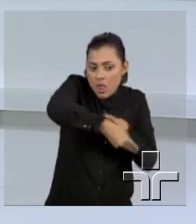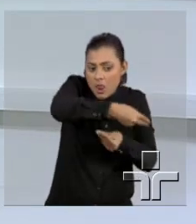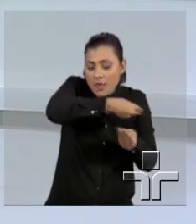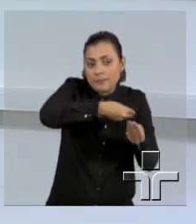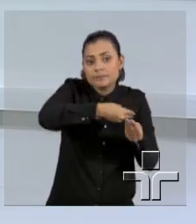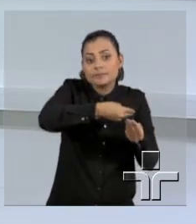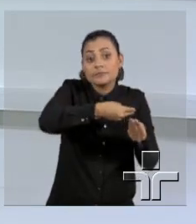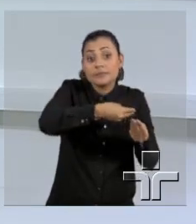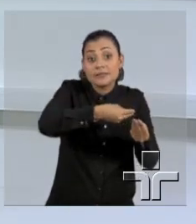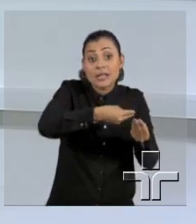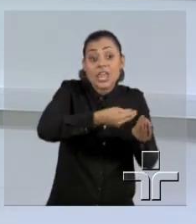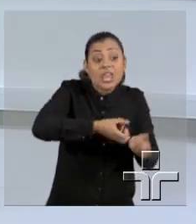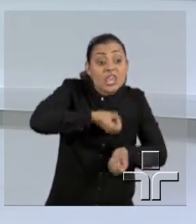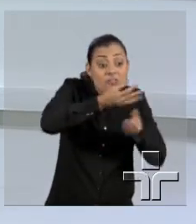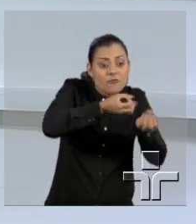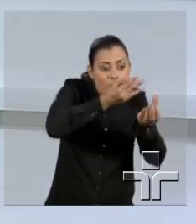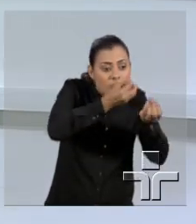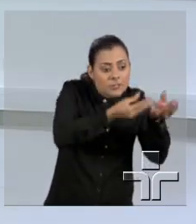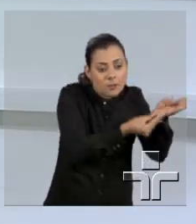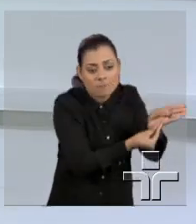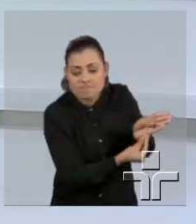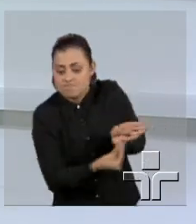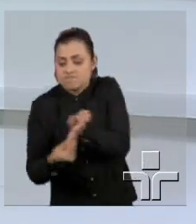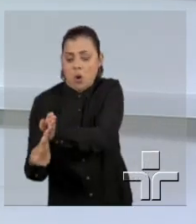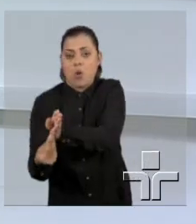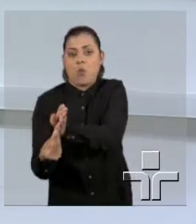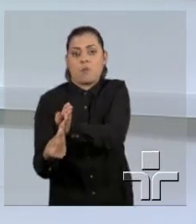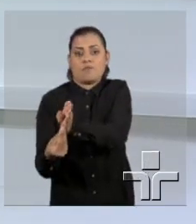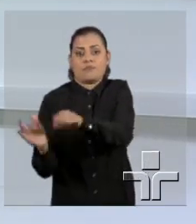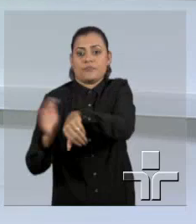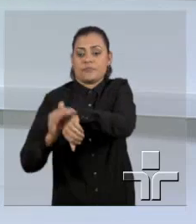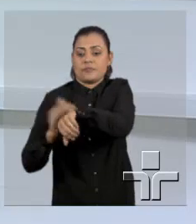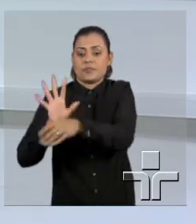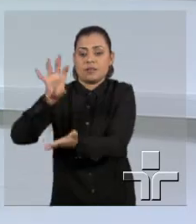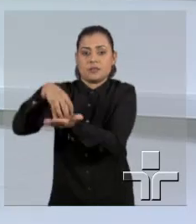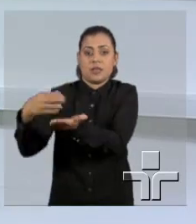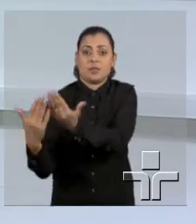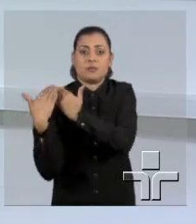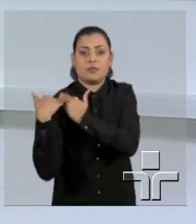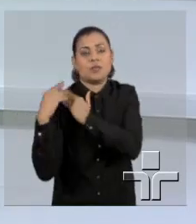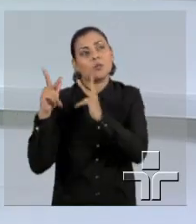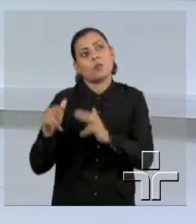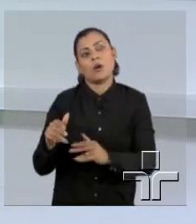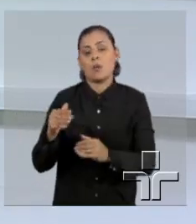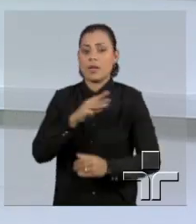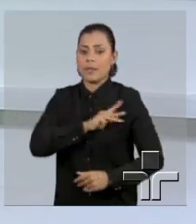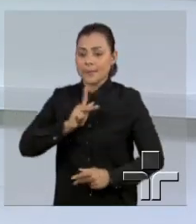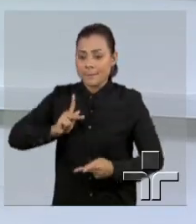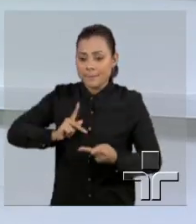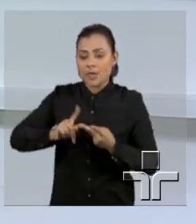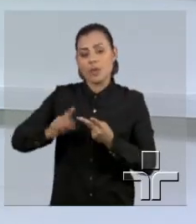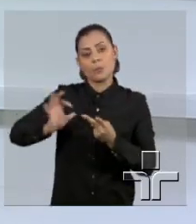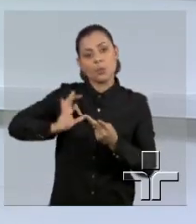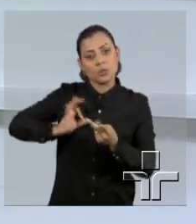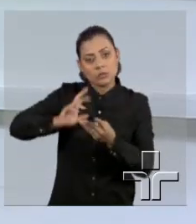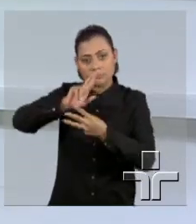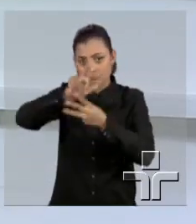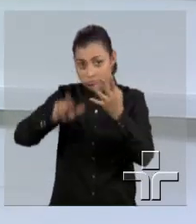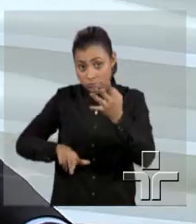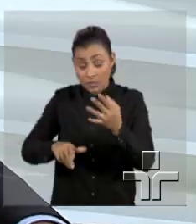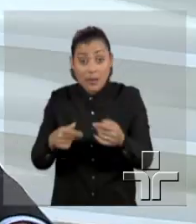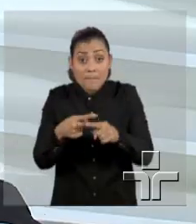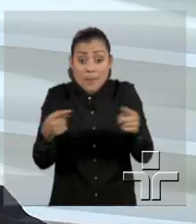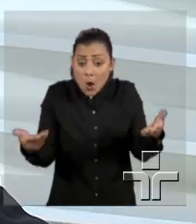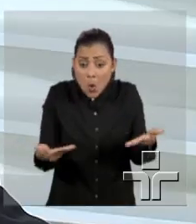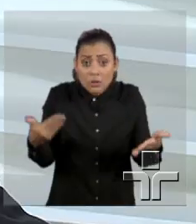encaminhar essas informações para as autoridades que investigam, tais como o Ministério Público e a Polícia. E, recentemente,